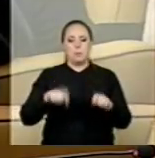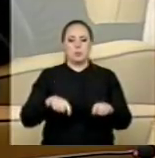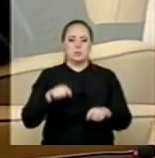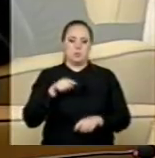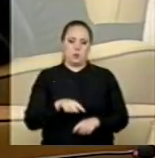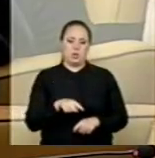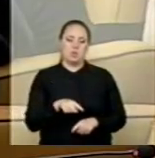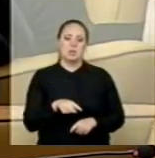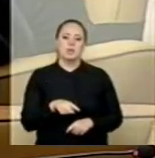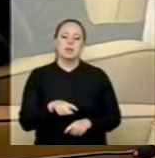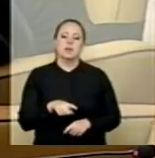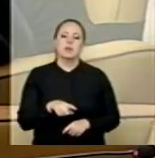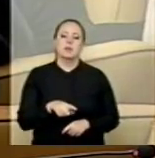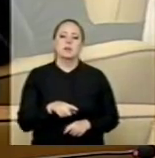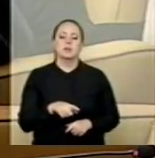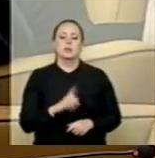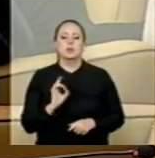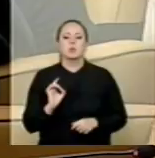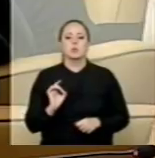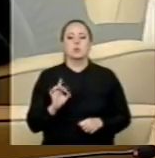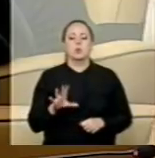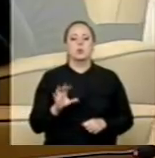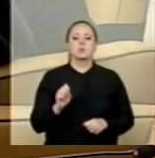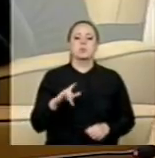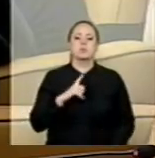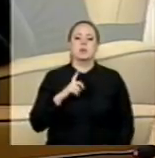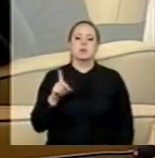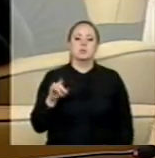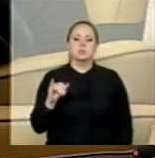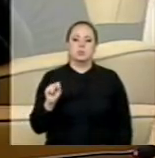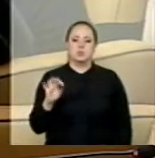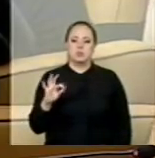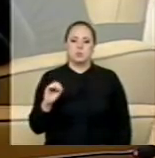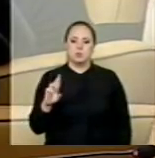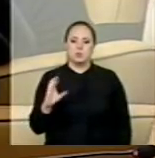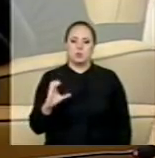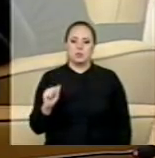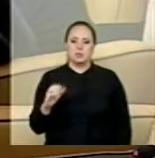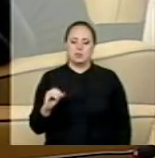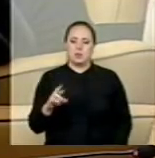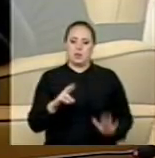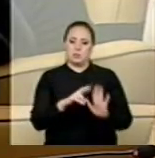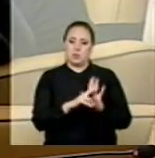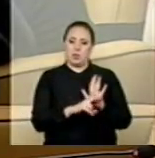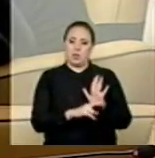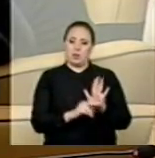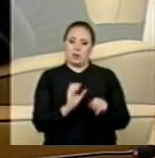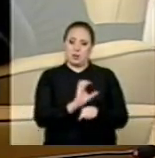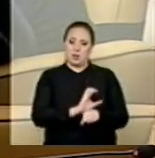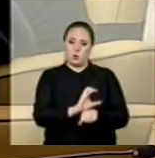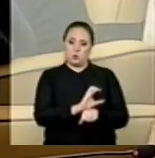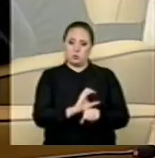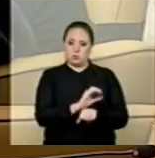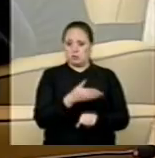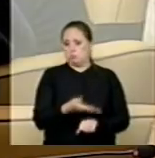caso, apenas mediante a distorção de regras constitucionais